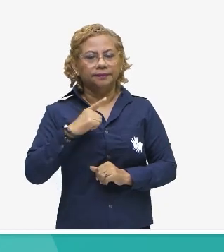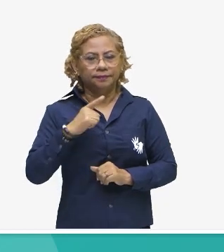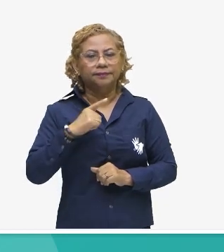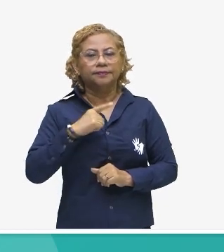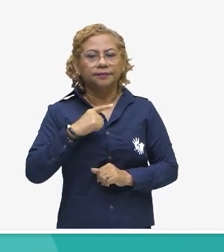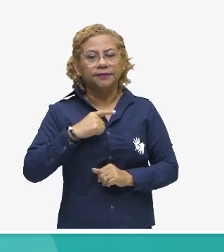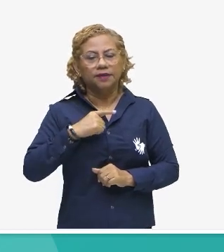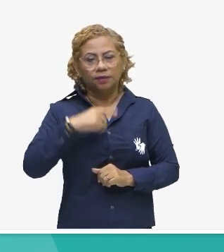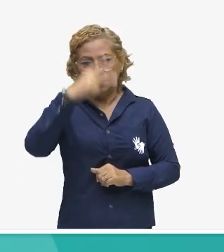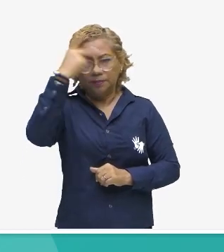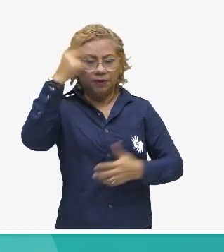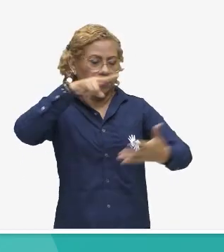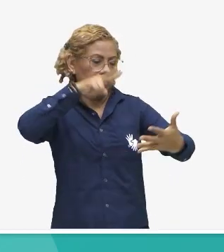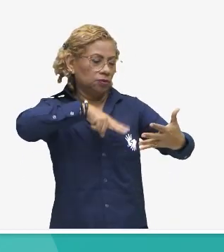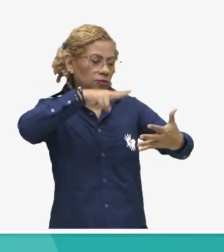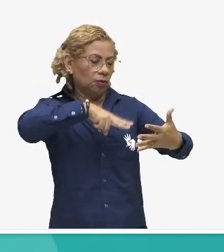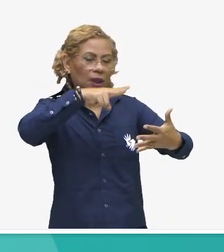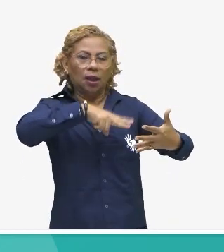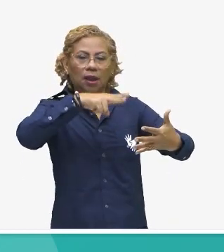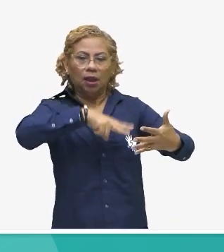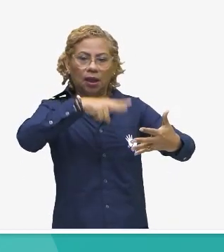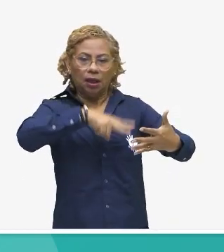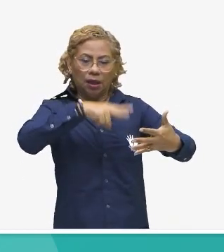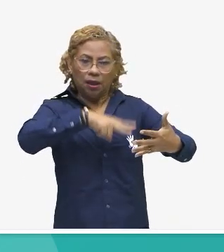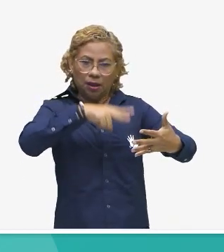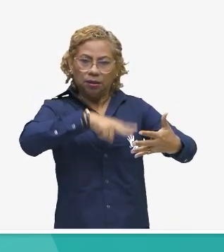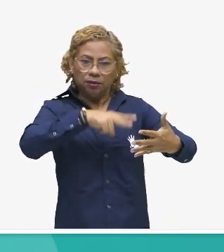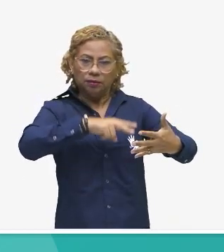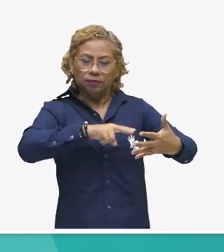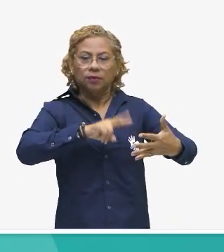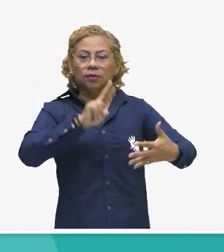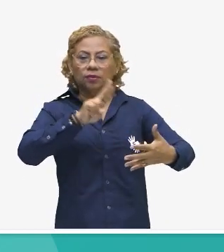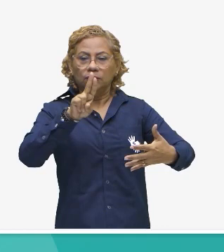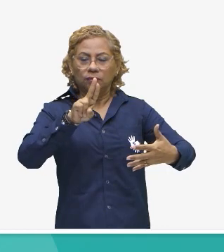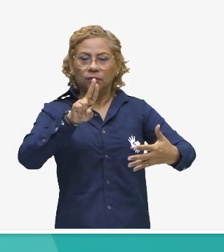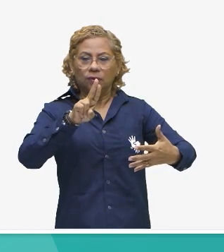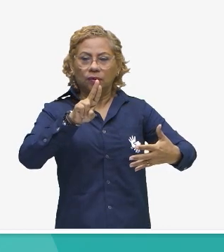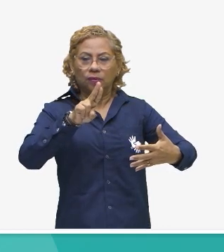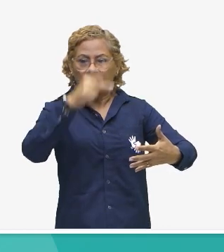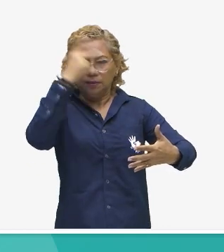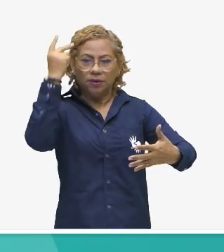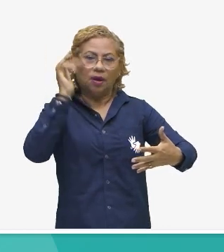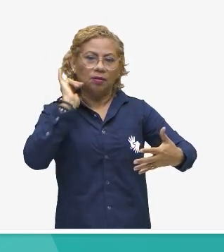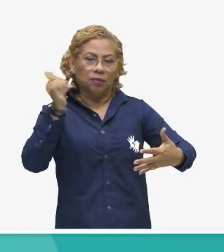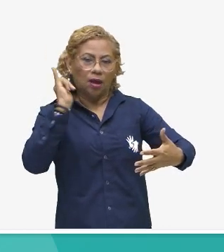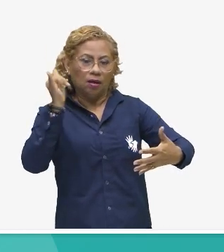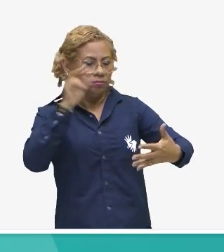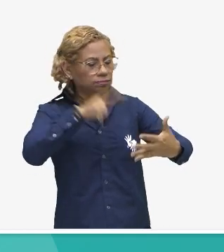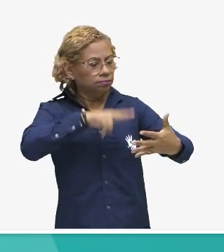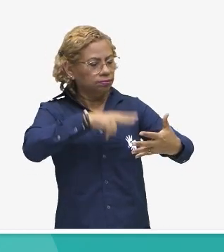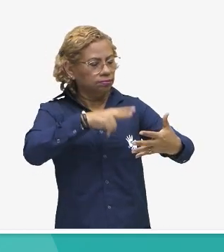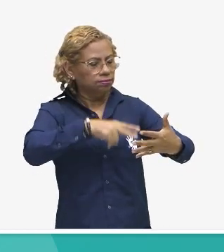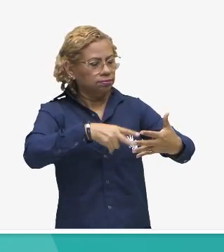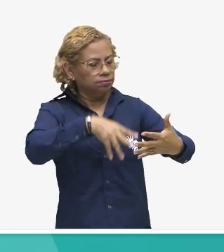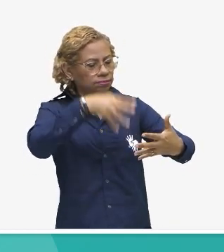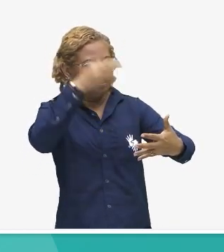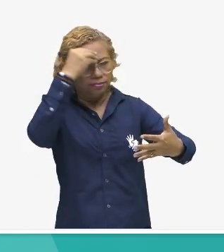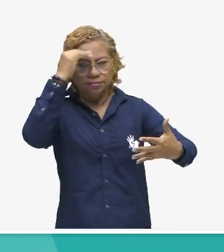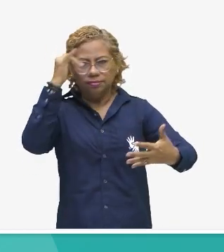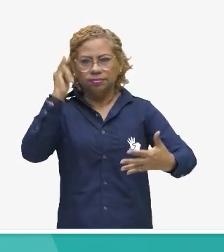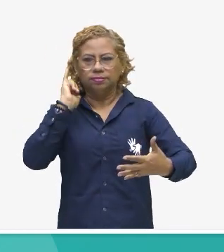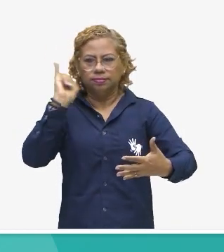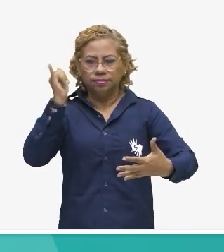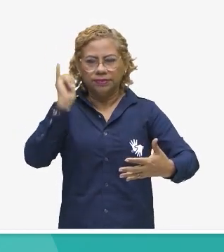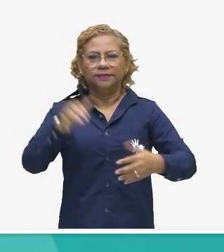essa história, né, que no caso é o narrador. E já aconteceu, a criança dormia, ela